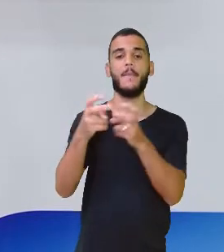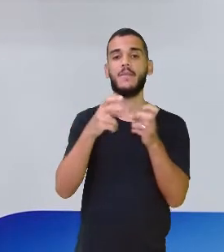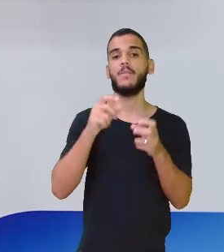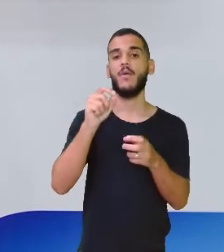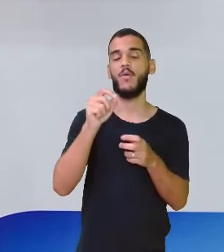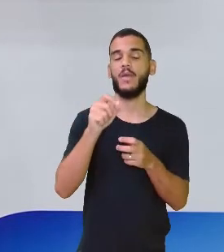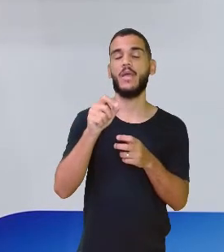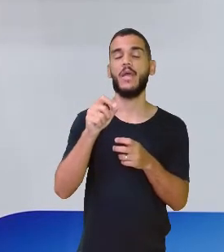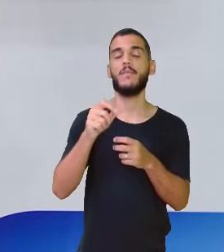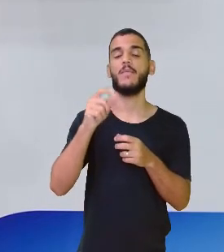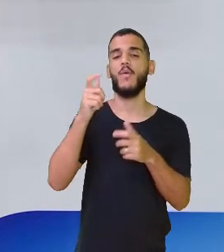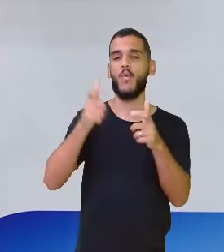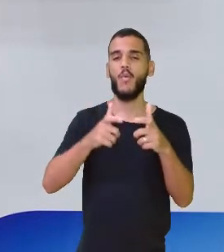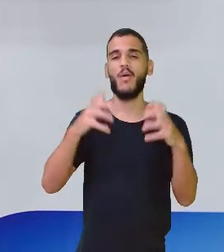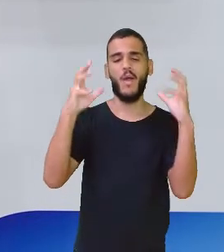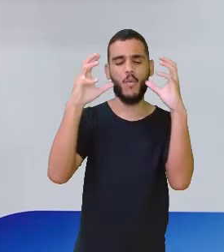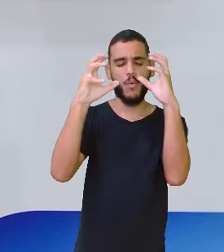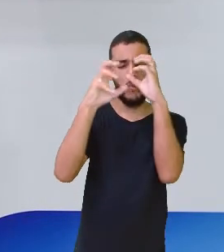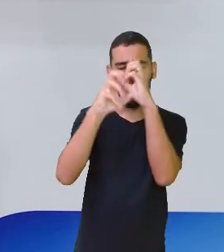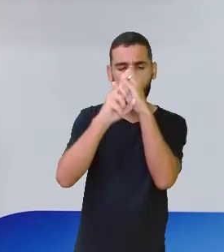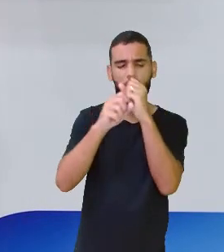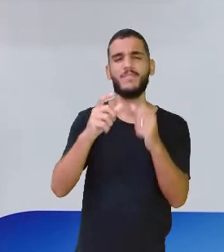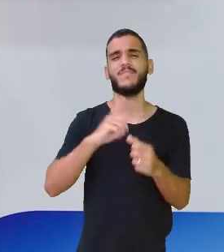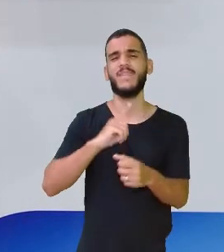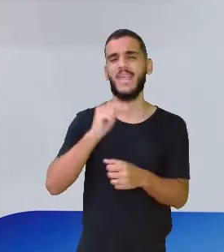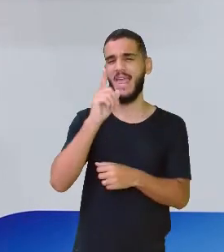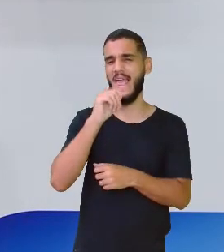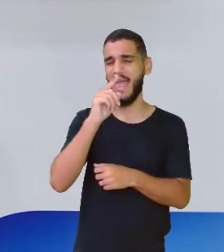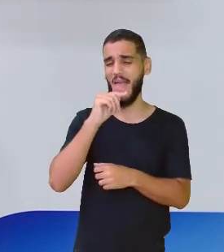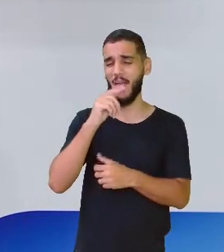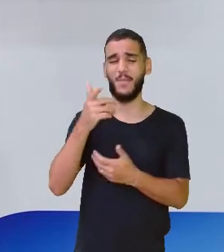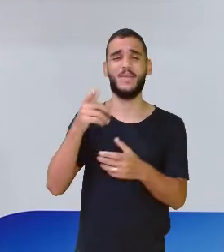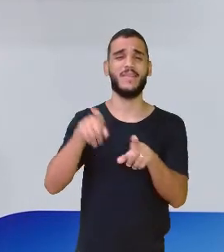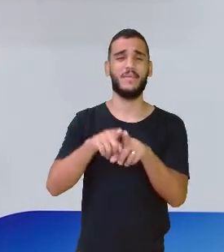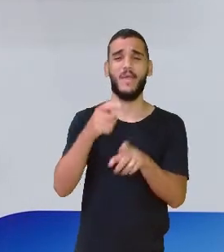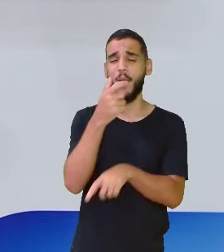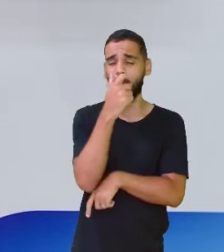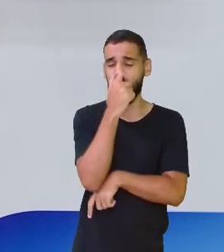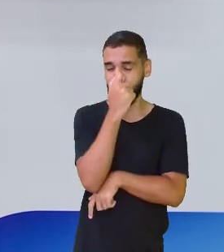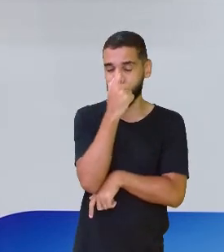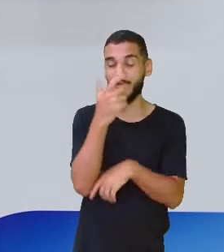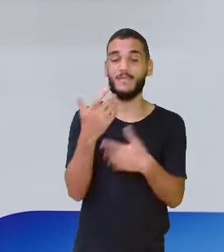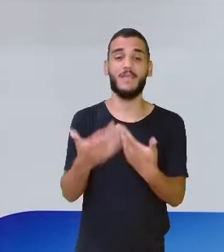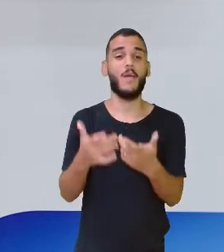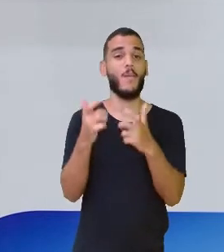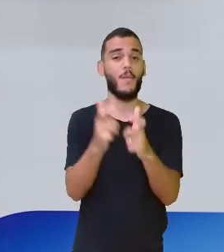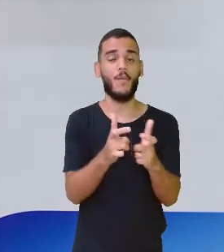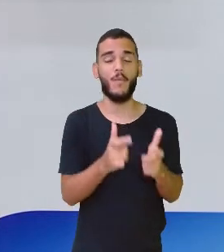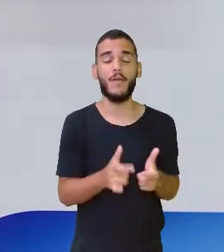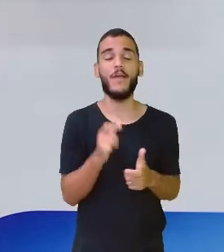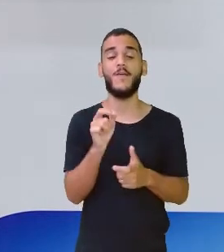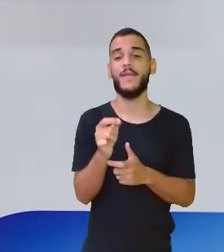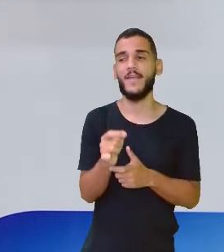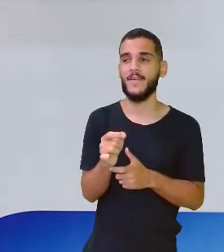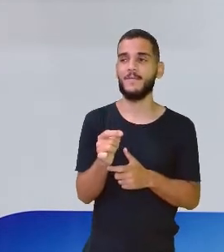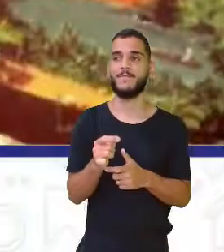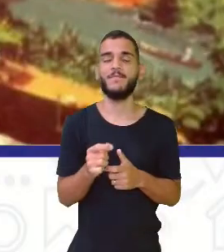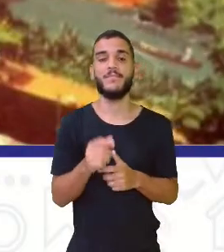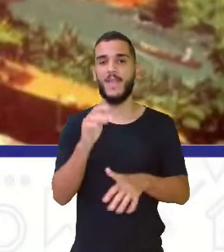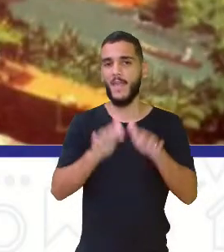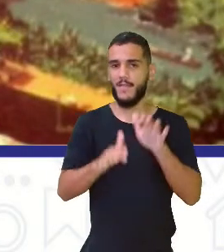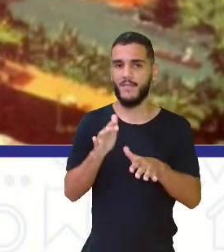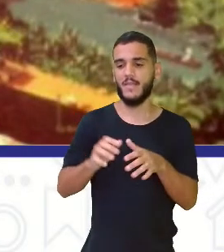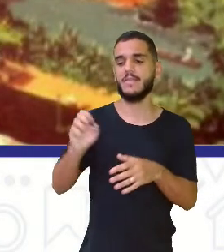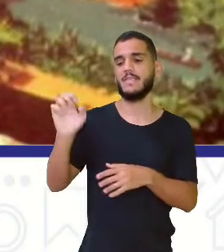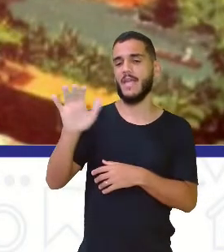local escuro, um local de muita umidade, né, um local abafado. Então, É um local onde, a depender do engenho,